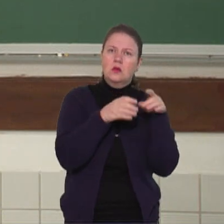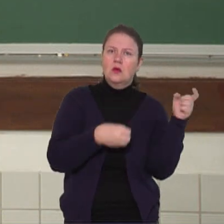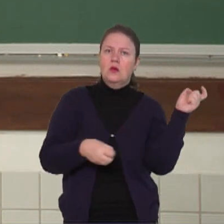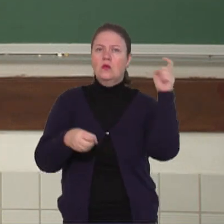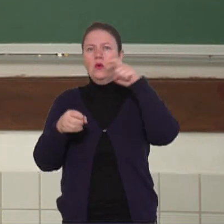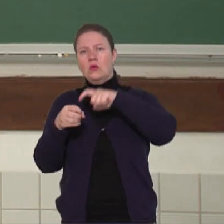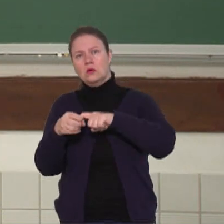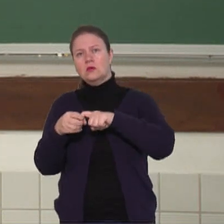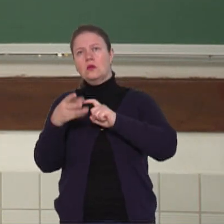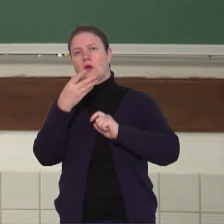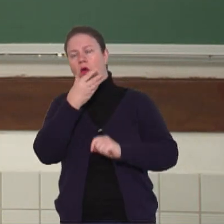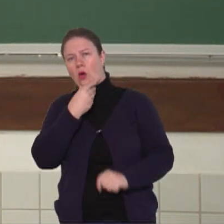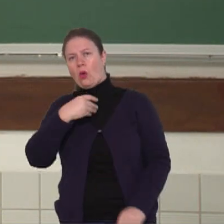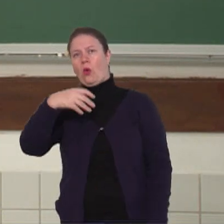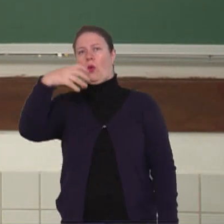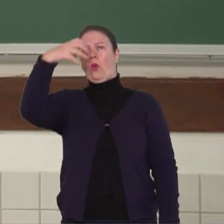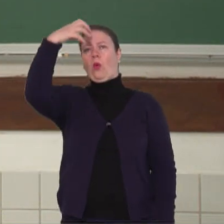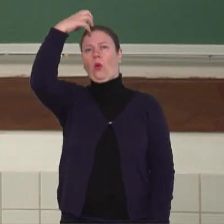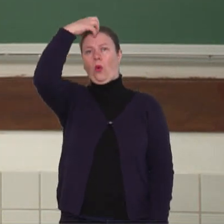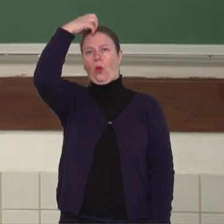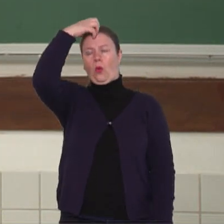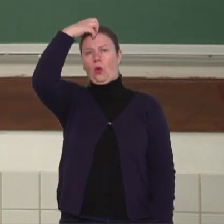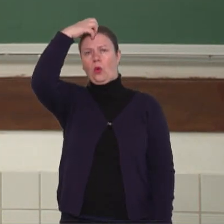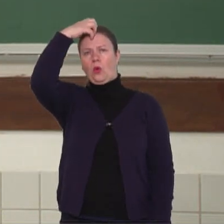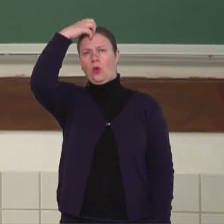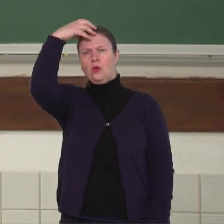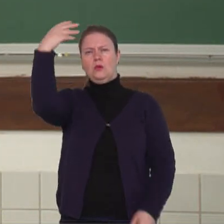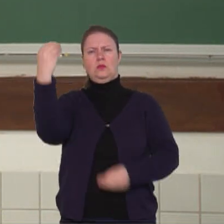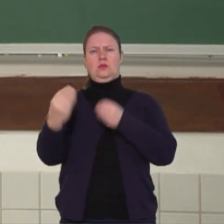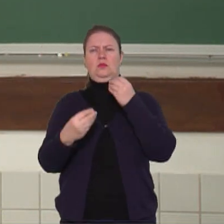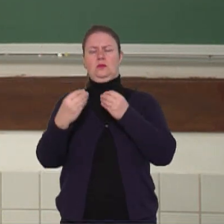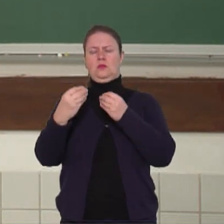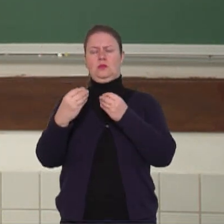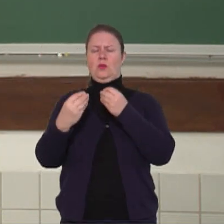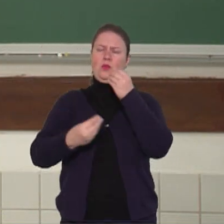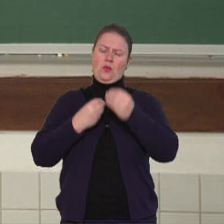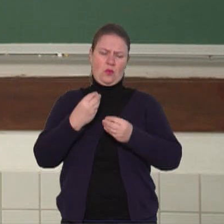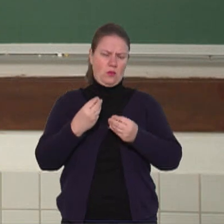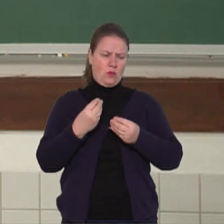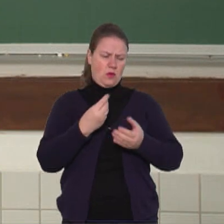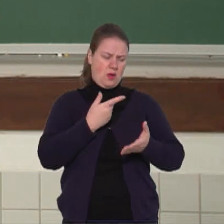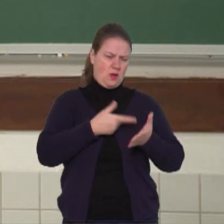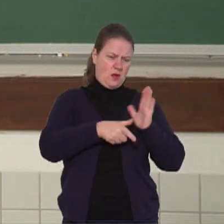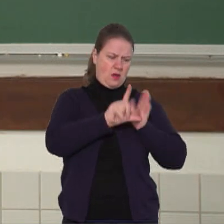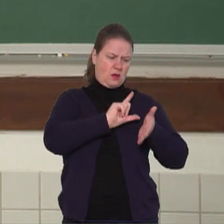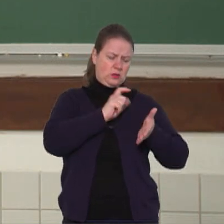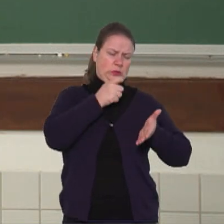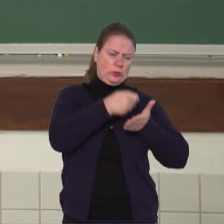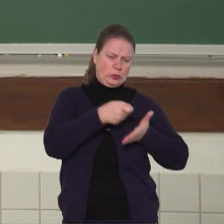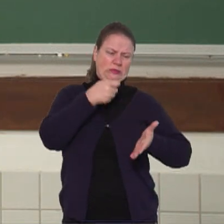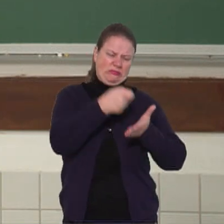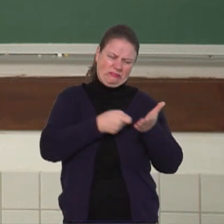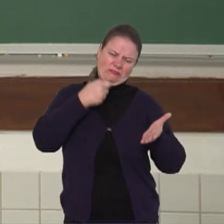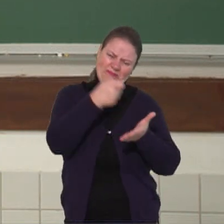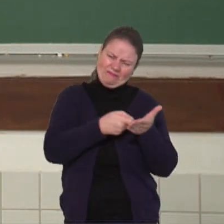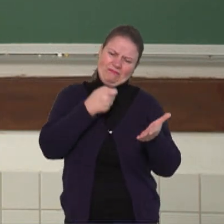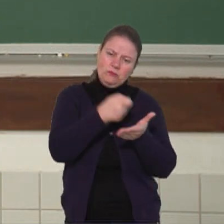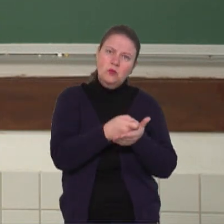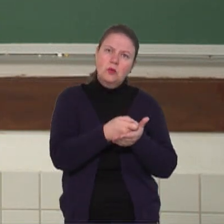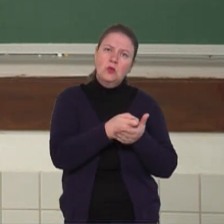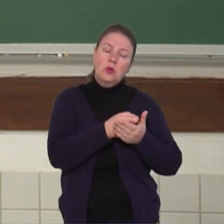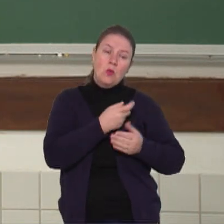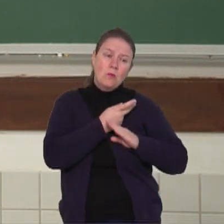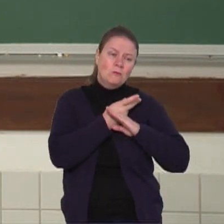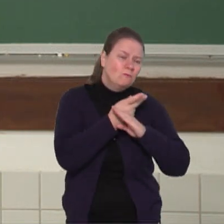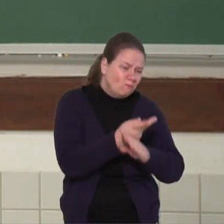uma monarquia, um império. Como é que isso ocorreu? Como é que um povo que lutou, que buscou o seu ideal, buscou sua